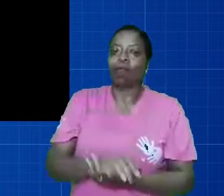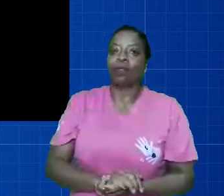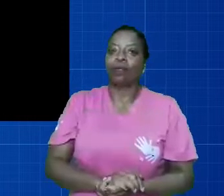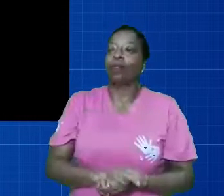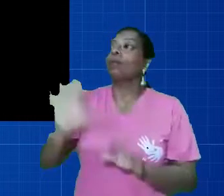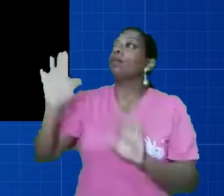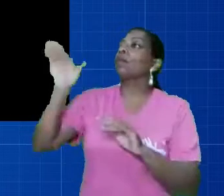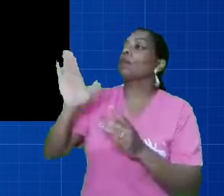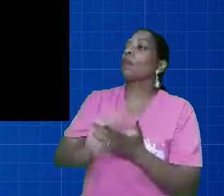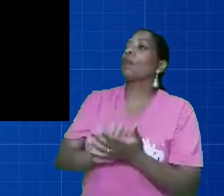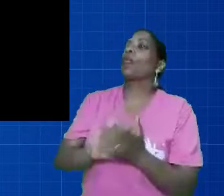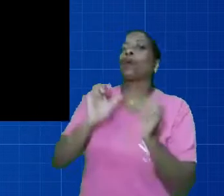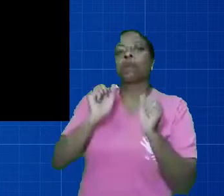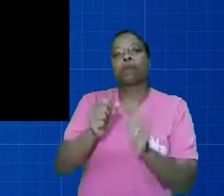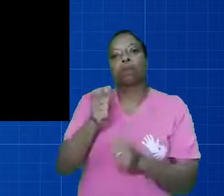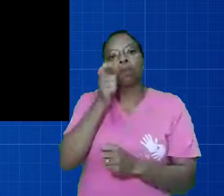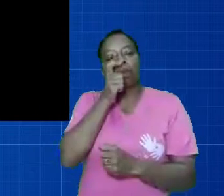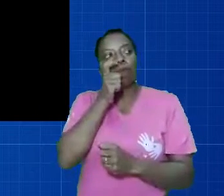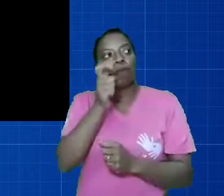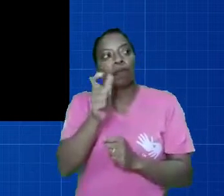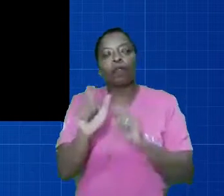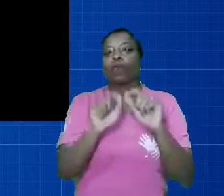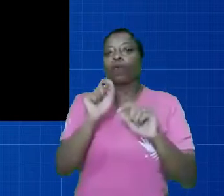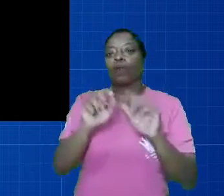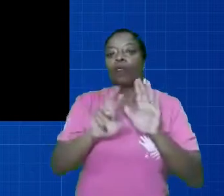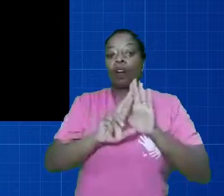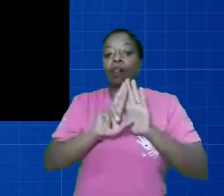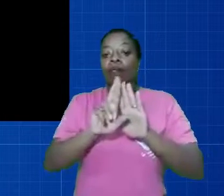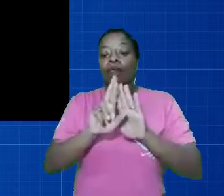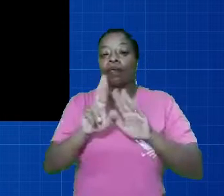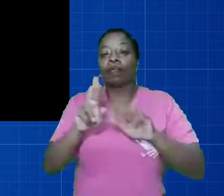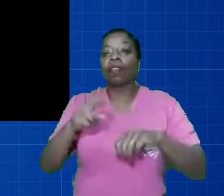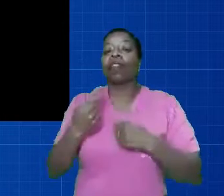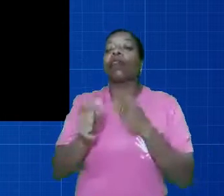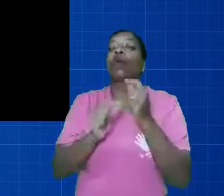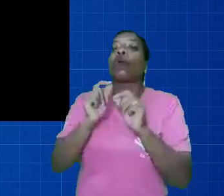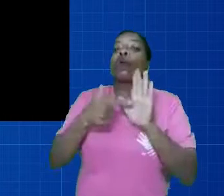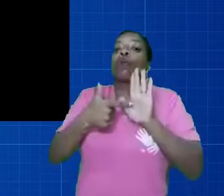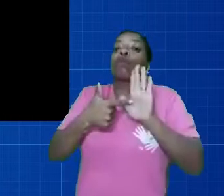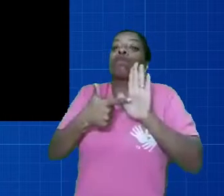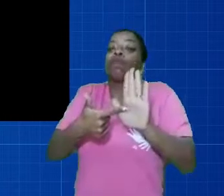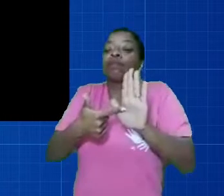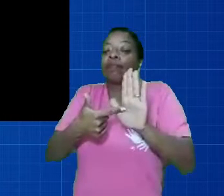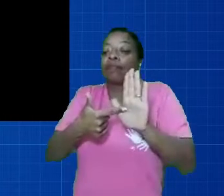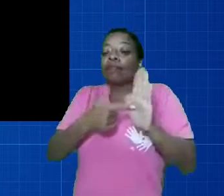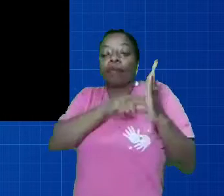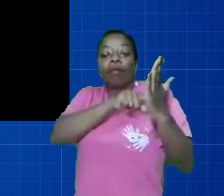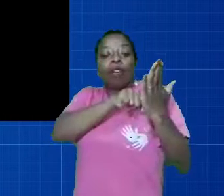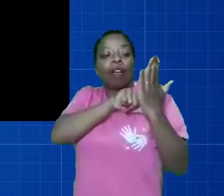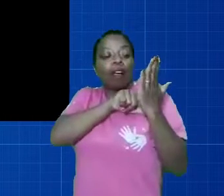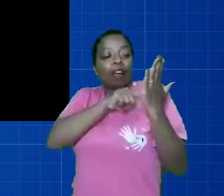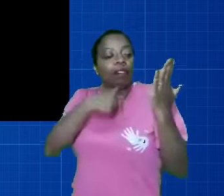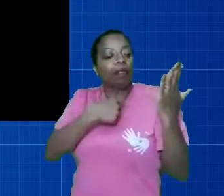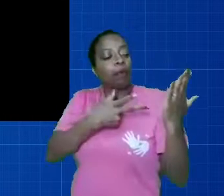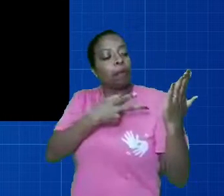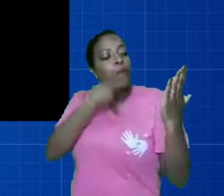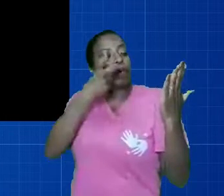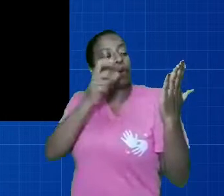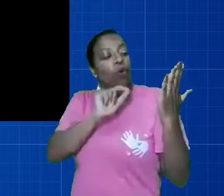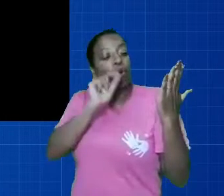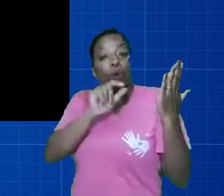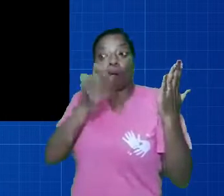aqui a gente percebe bem a referência, A né? referência. Então, referencial, aquele histórico